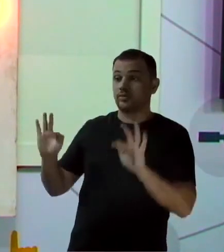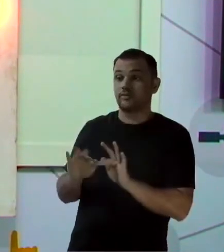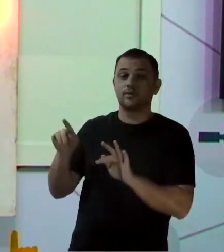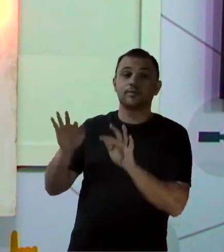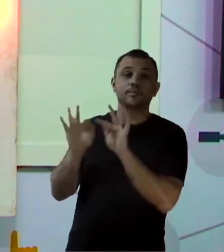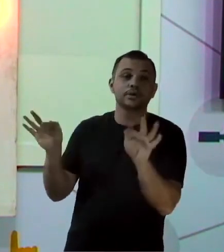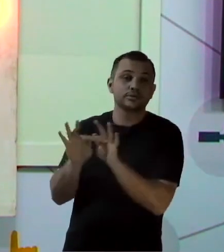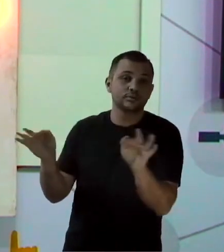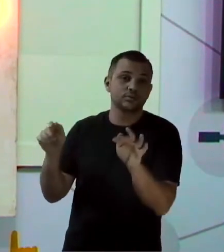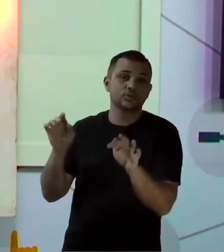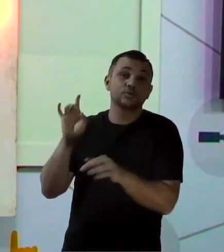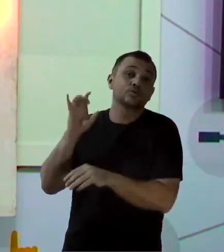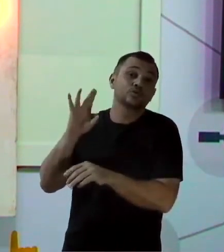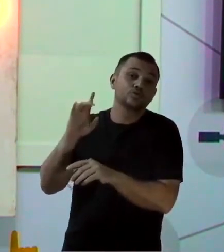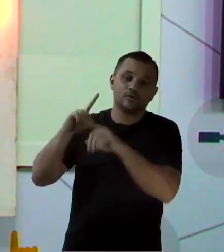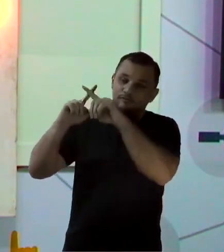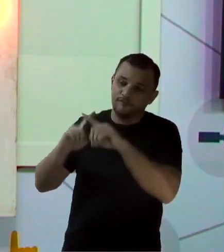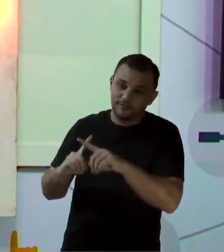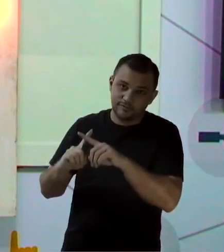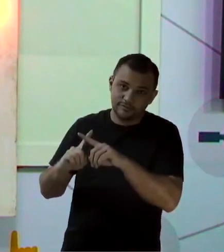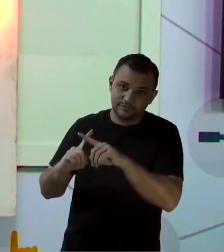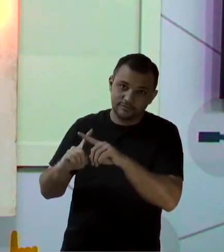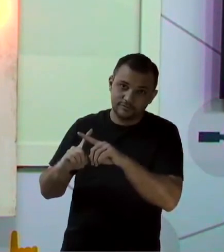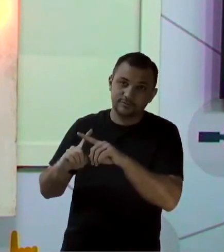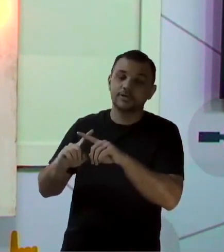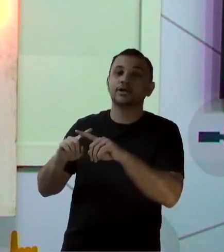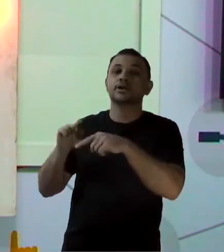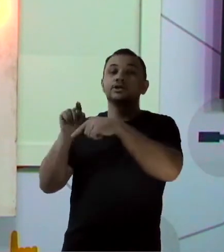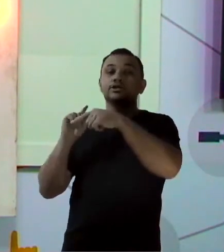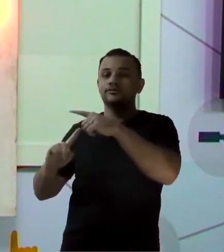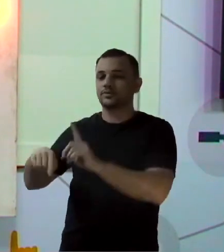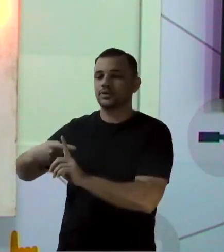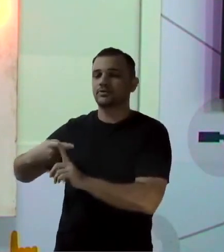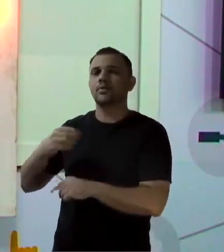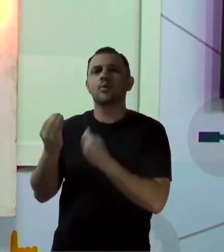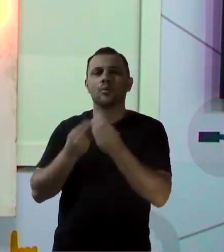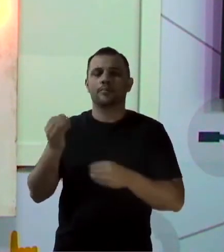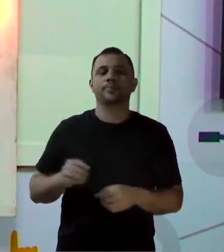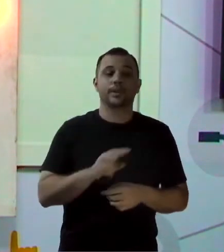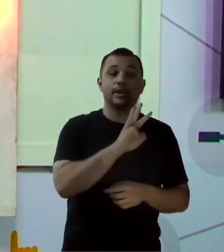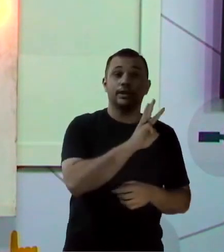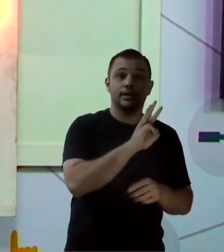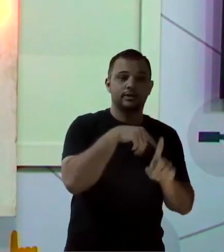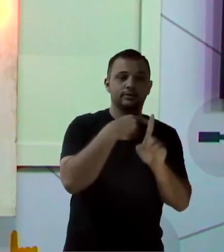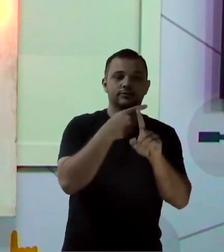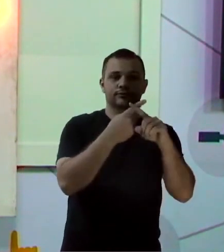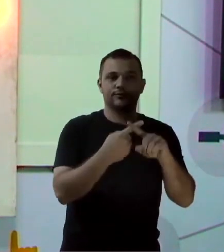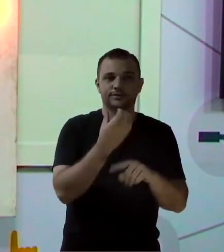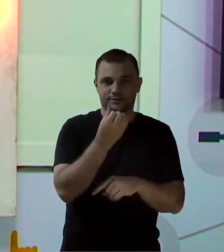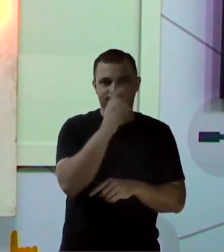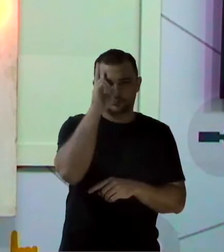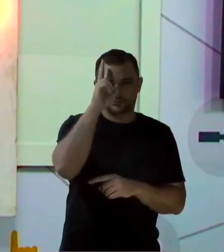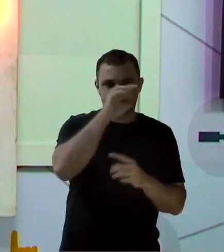6, 3 vezes 6 em cima, 3 vezes 6 em cima, 18, e embaixo,